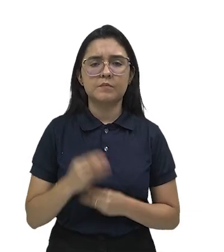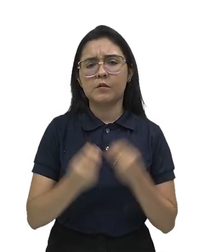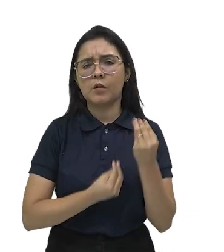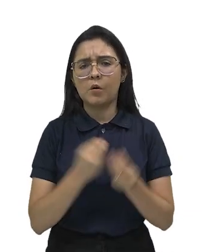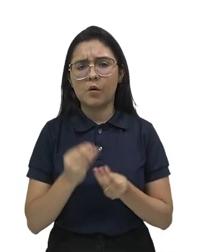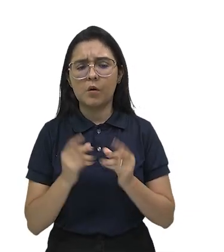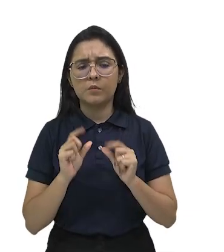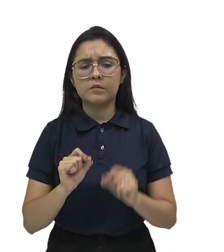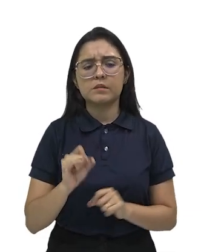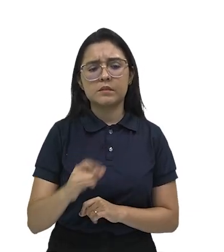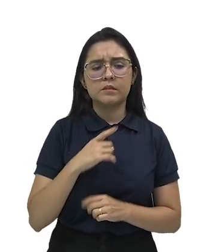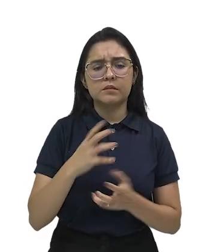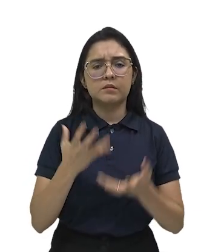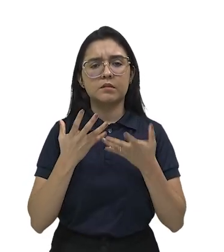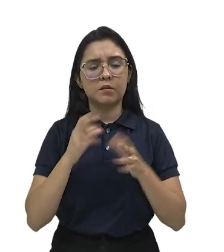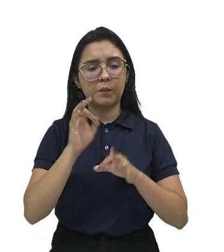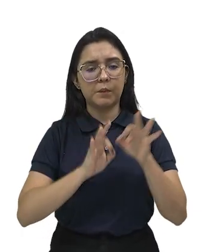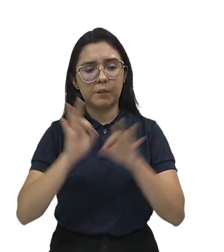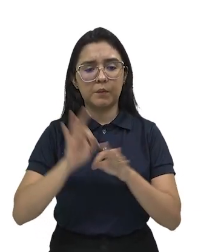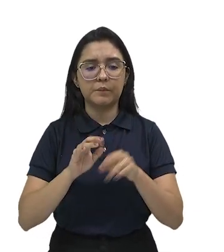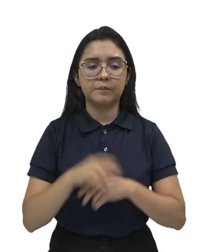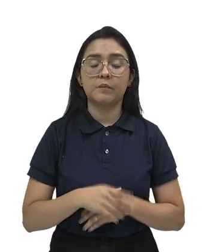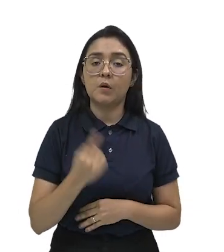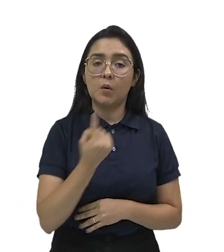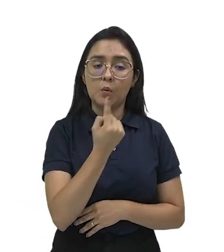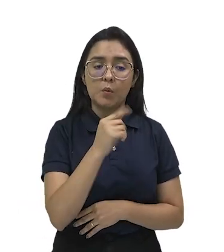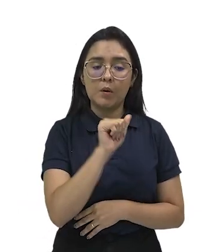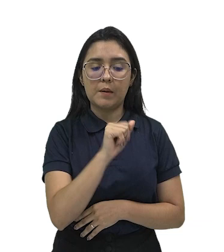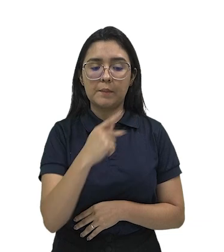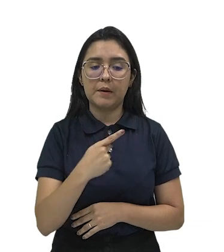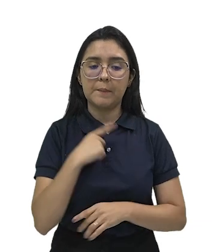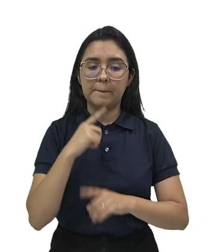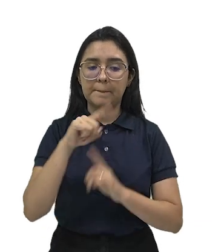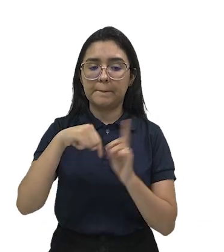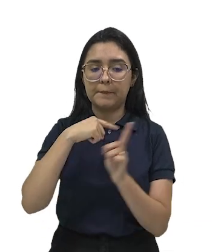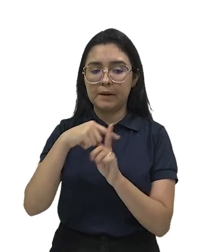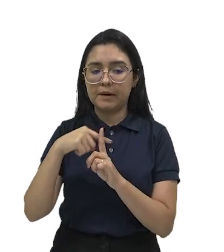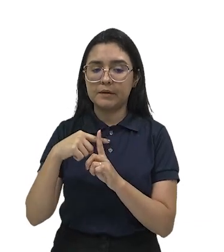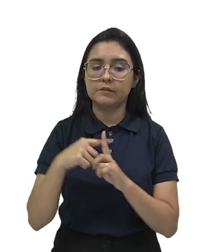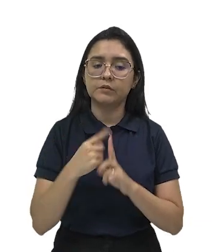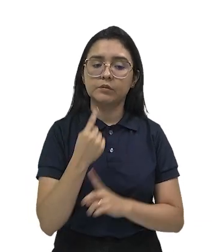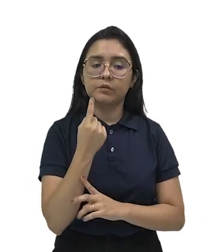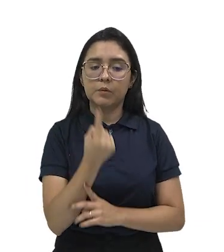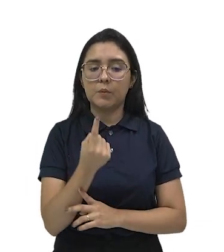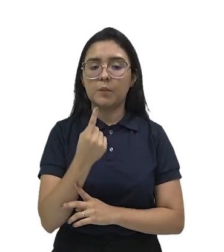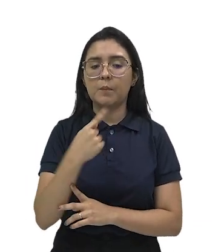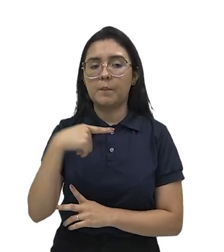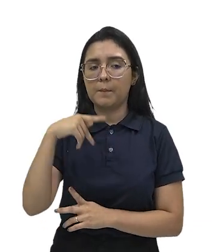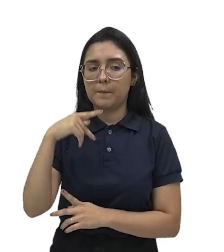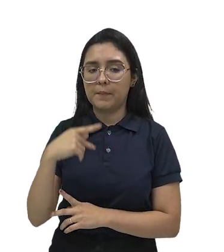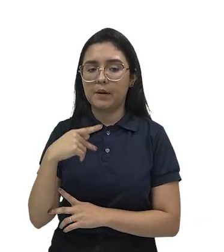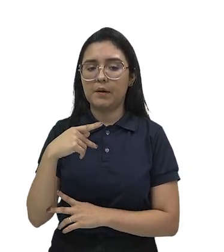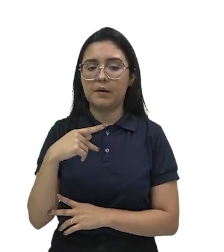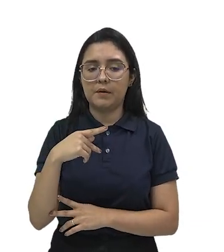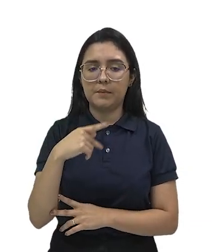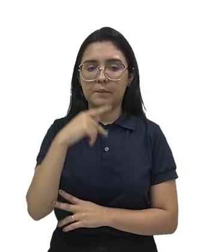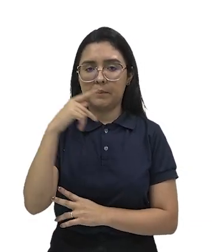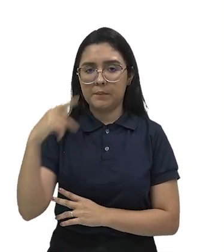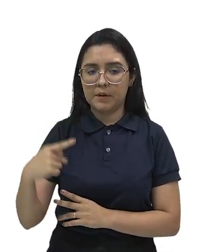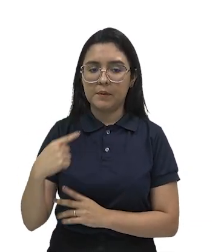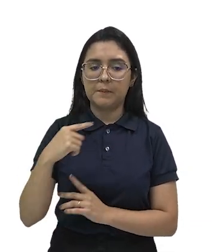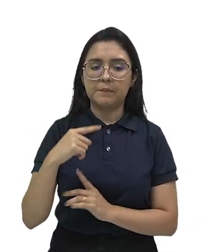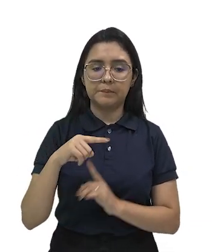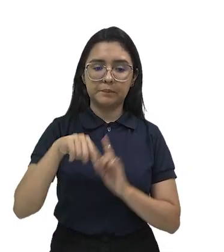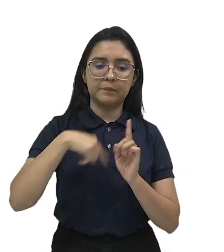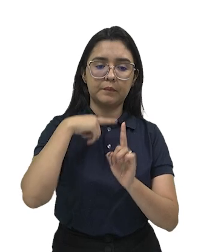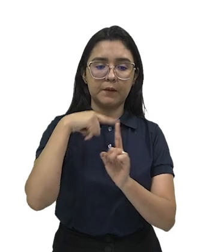se eu quisesse esquematizar? Olha, um aperitivo mais um prato principal,